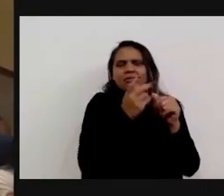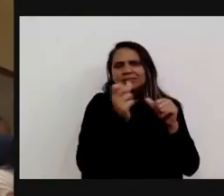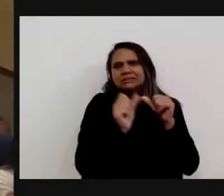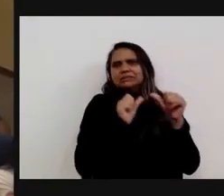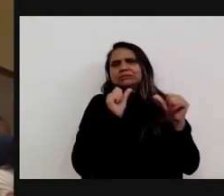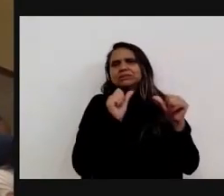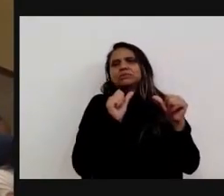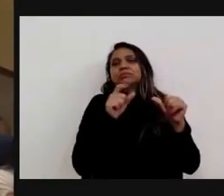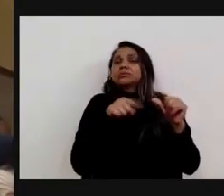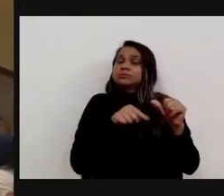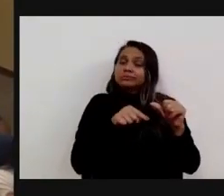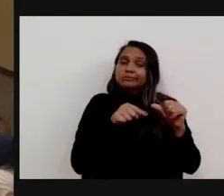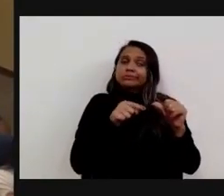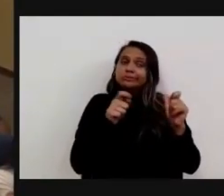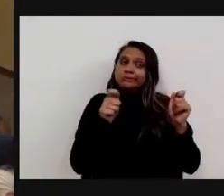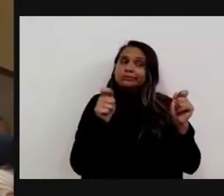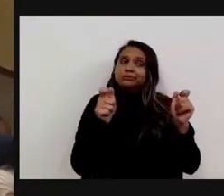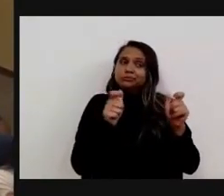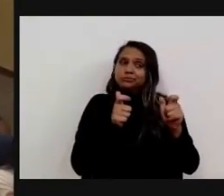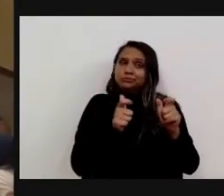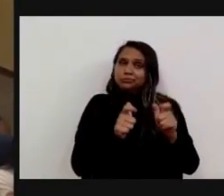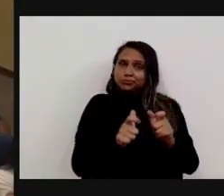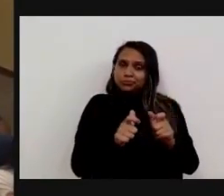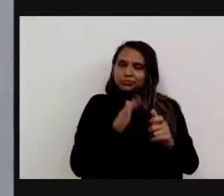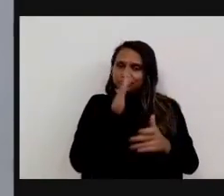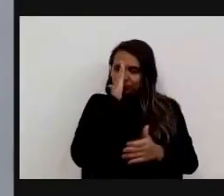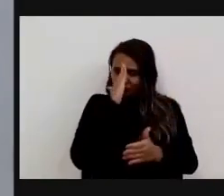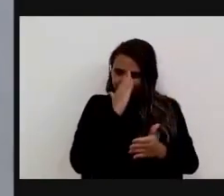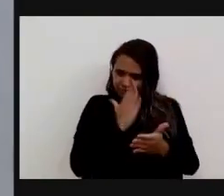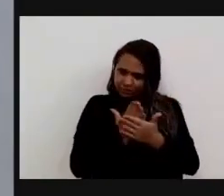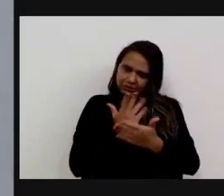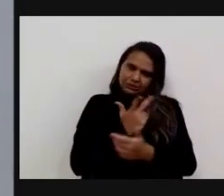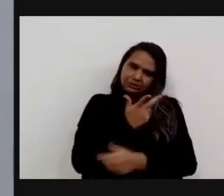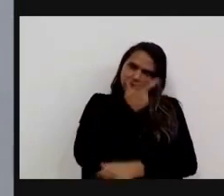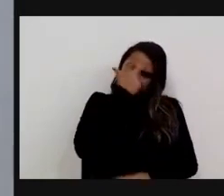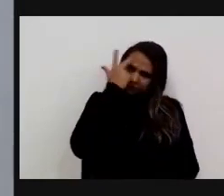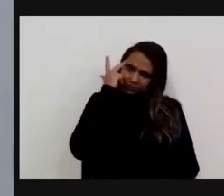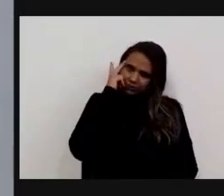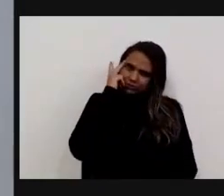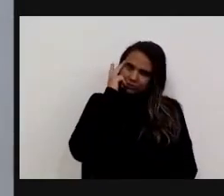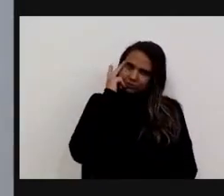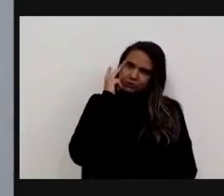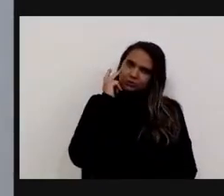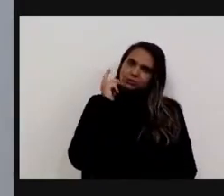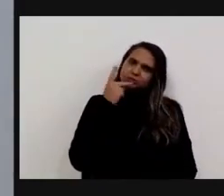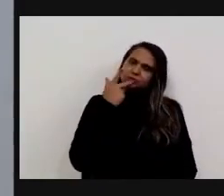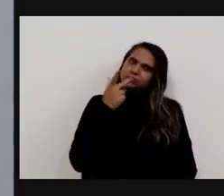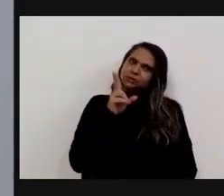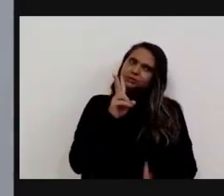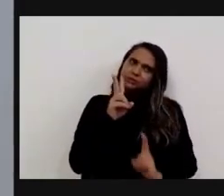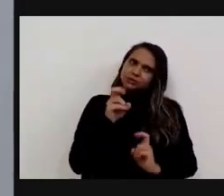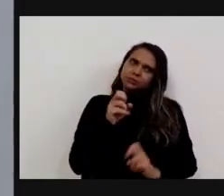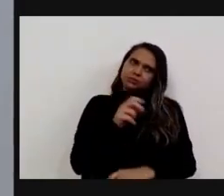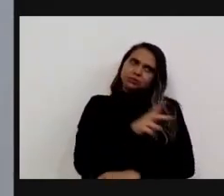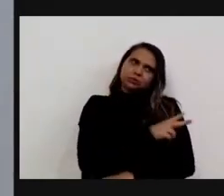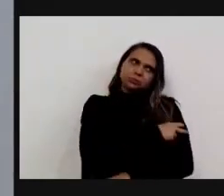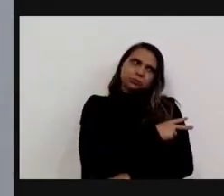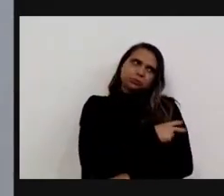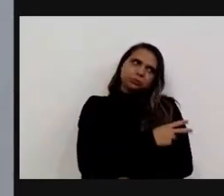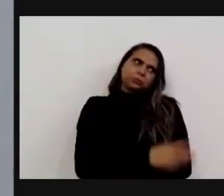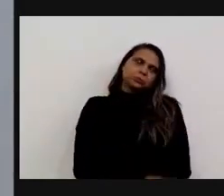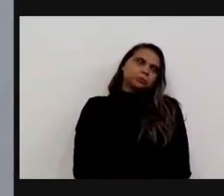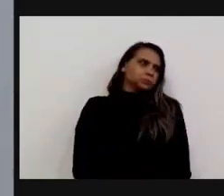isso diminui bastante a confiança das pessoas né Principalmente tá falando das chefias Então